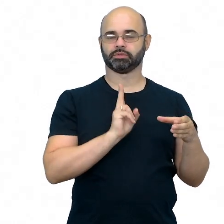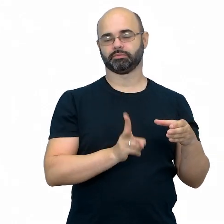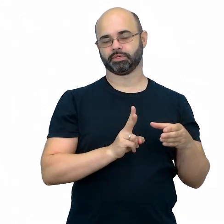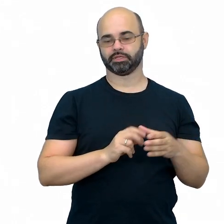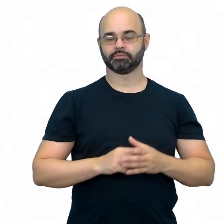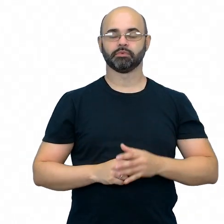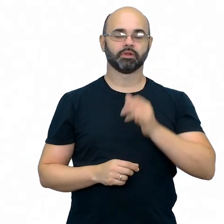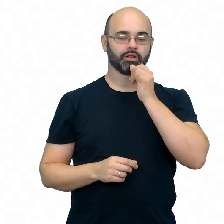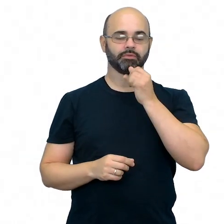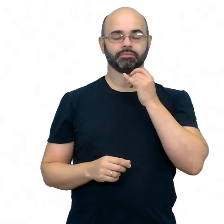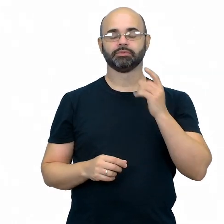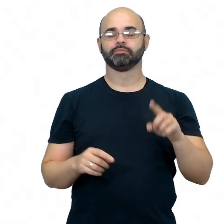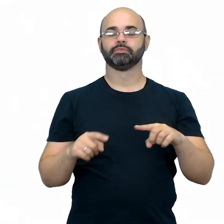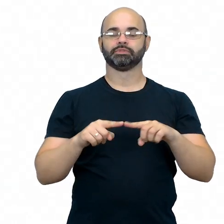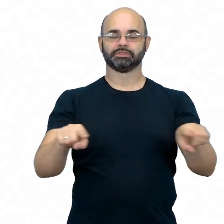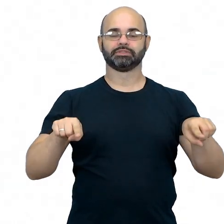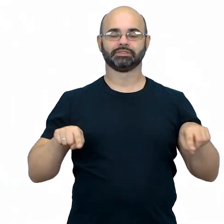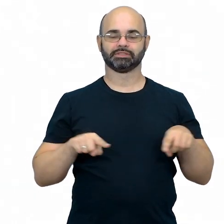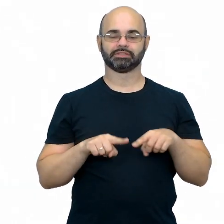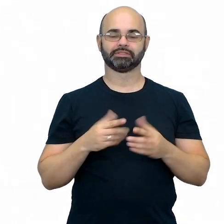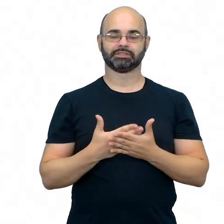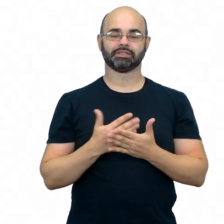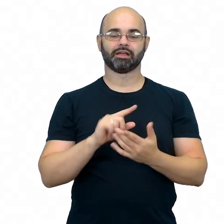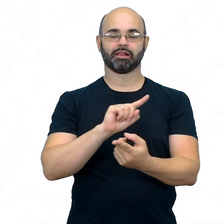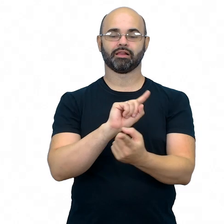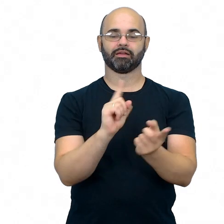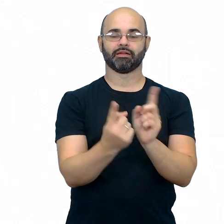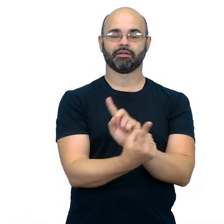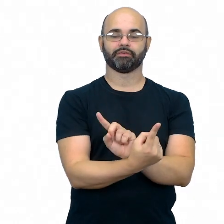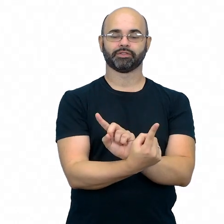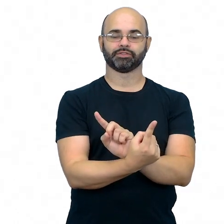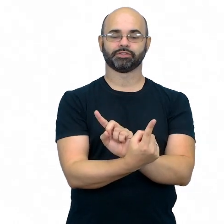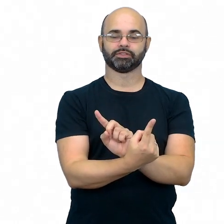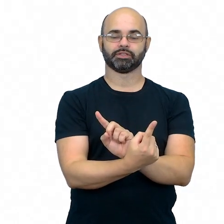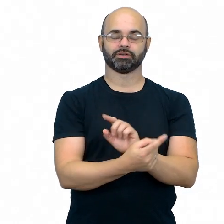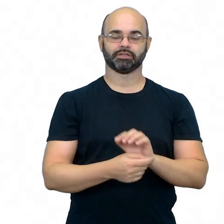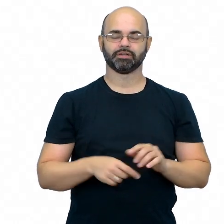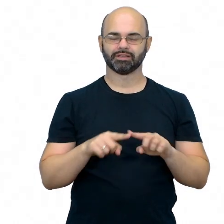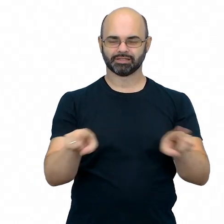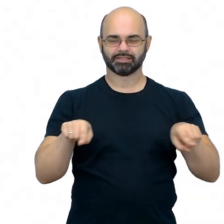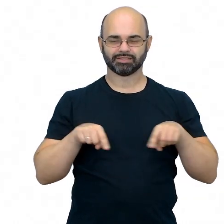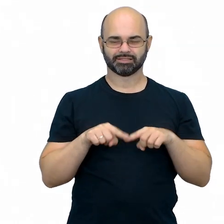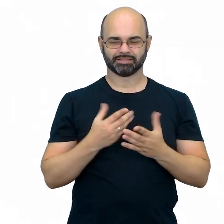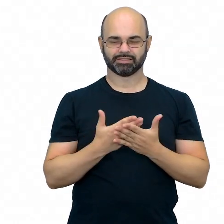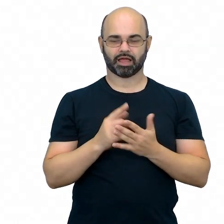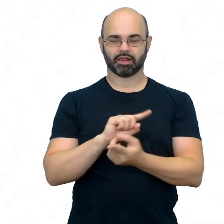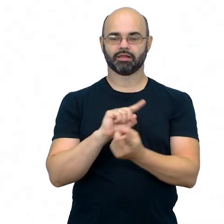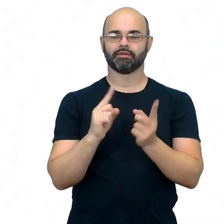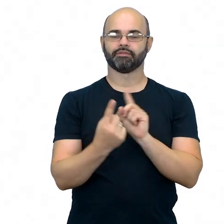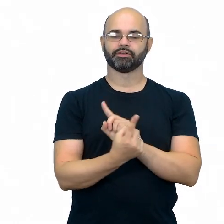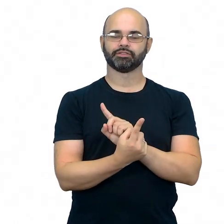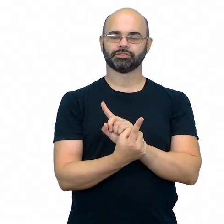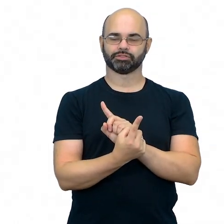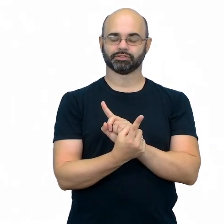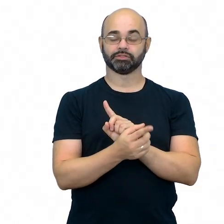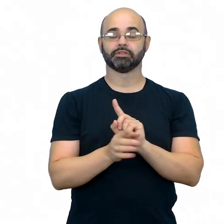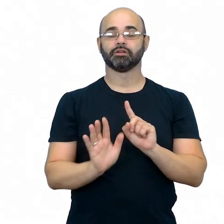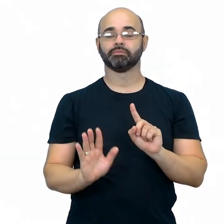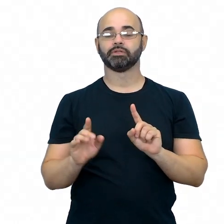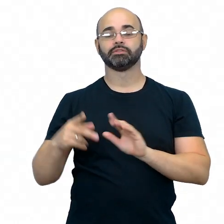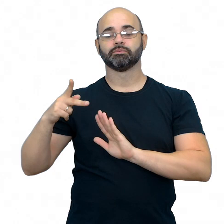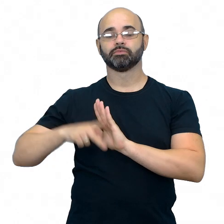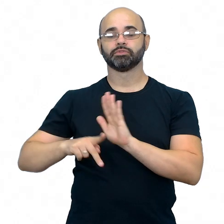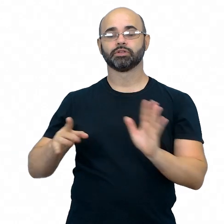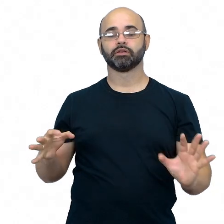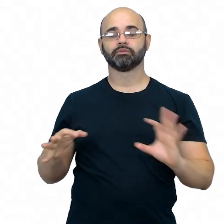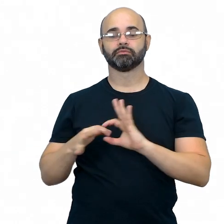é a sala de aula invertida, né? O quanto nós podemos utilizar da sala de aula invertida dentro da aprendizagem baseada em